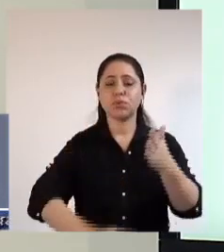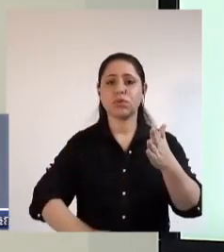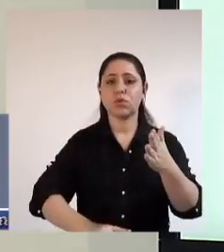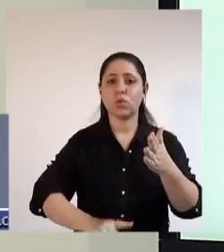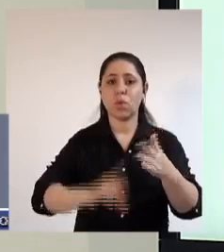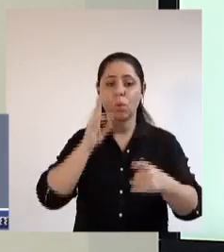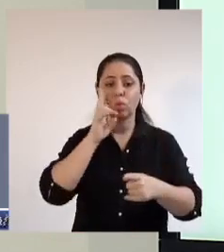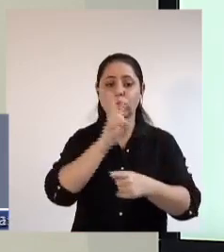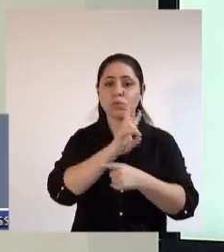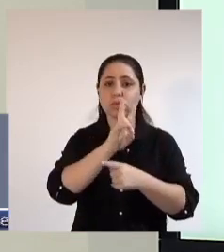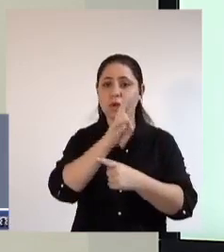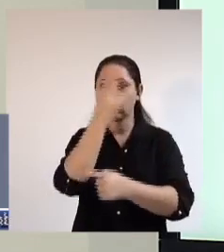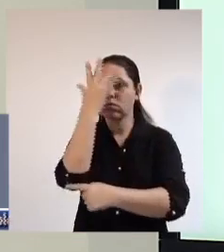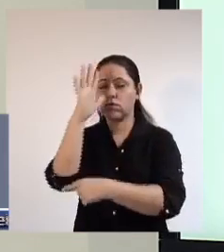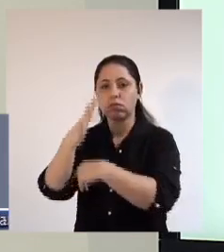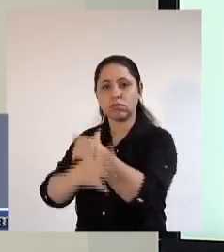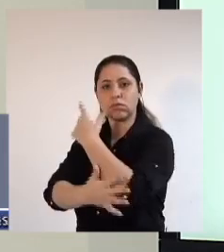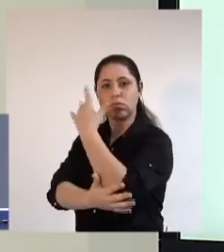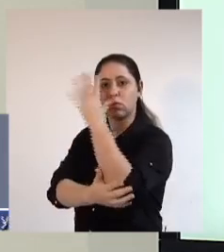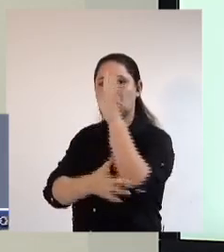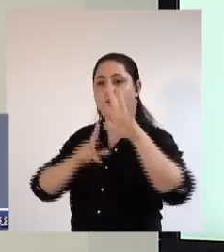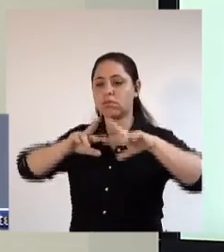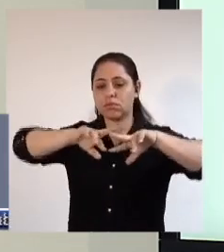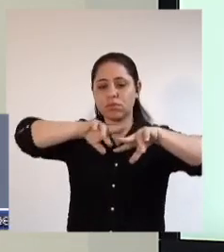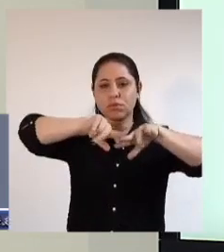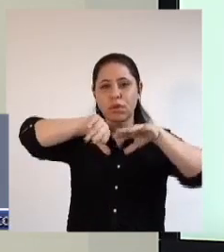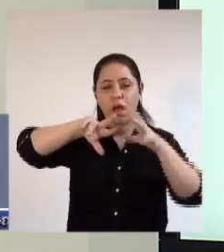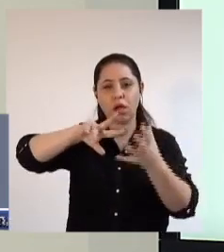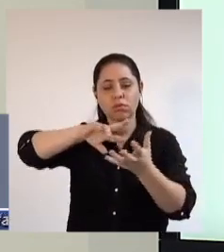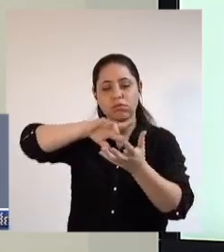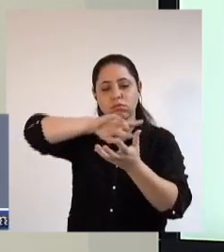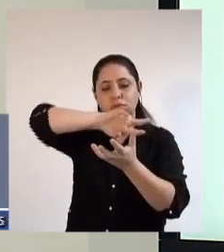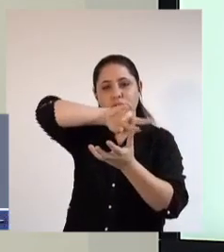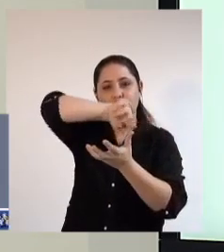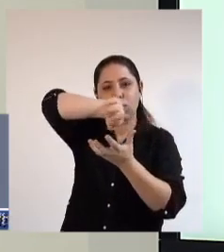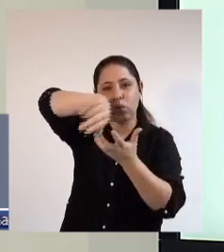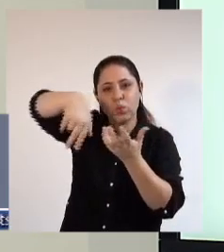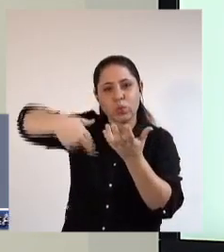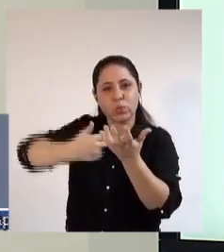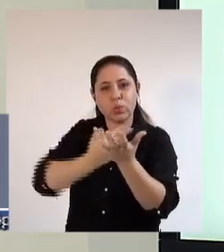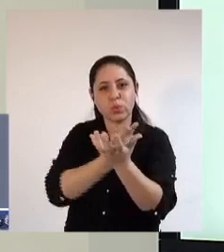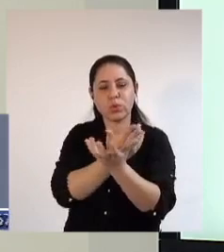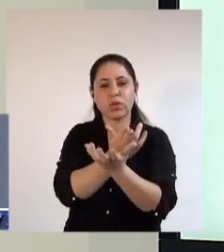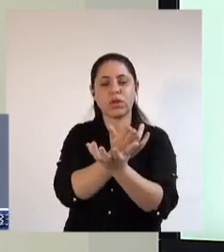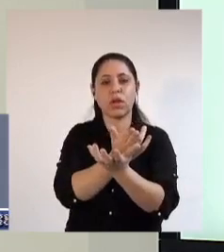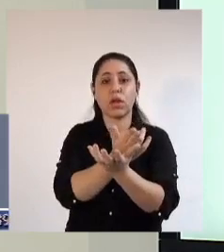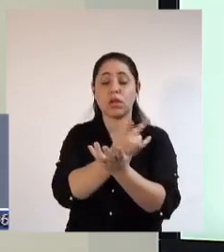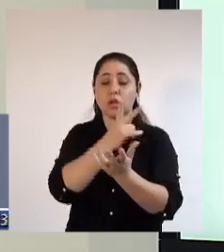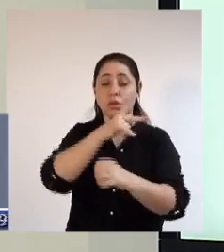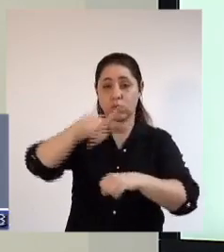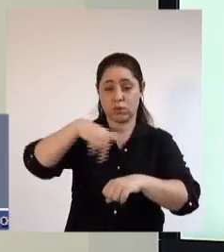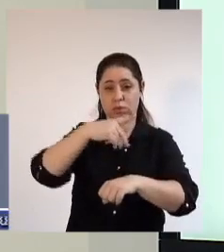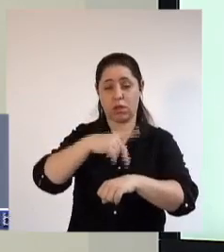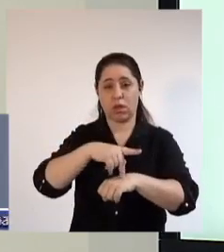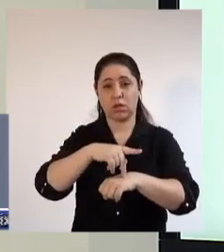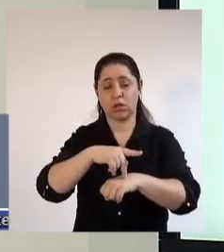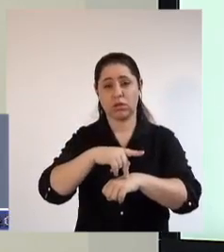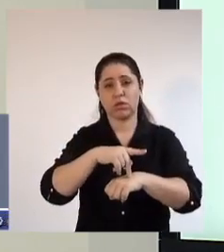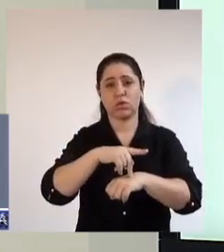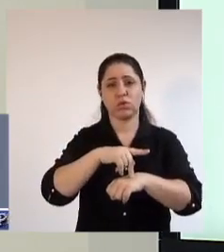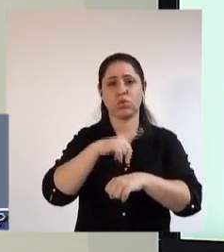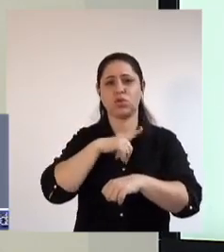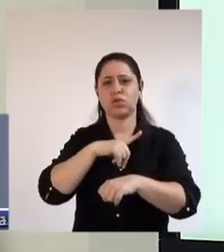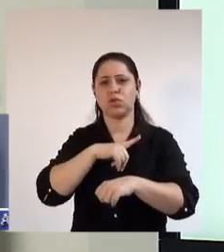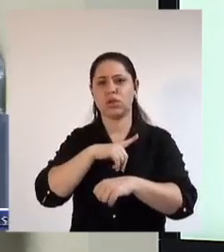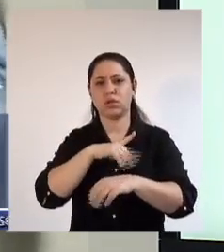que ela traçou algumas metas de conservação no mundo os países que eram signatários na época existia uma uma